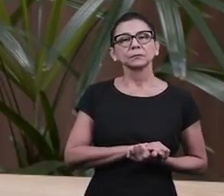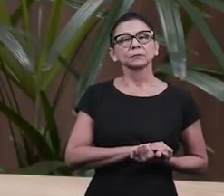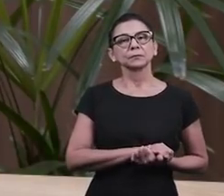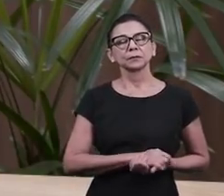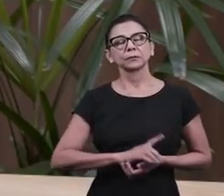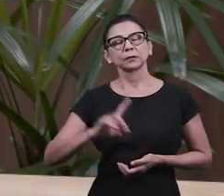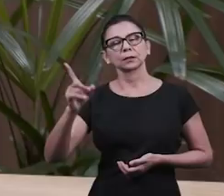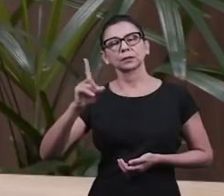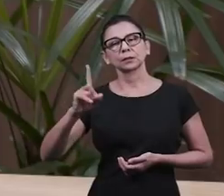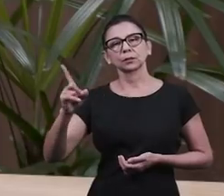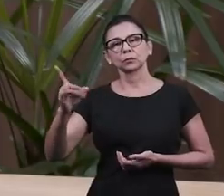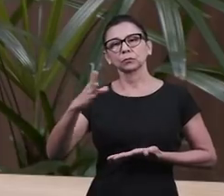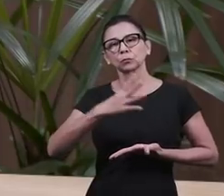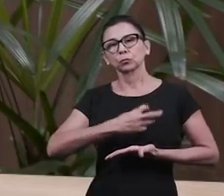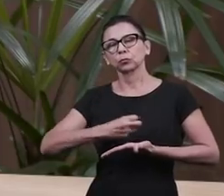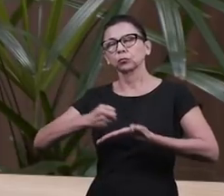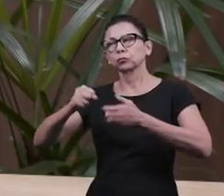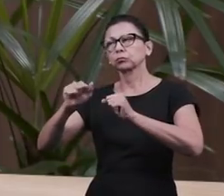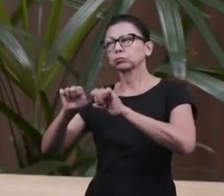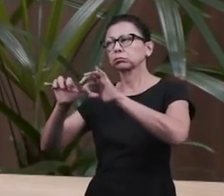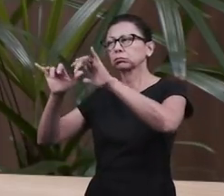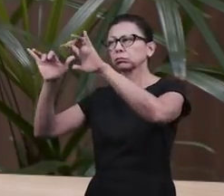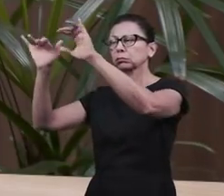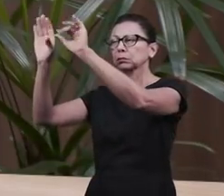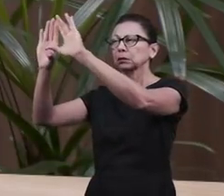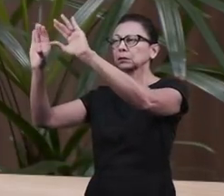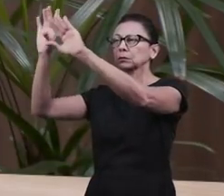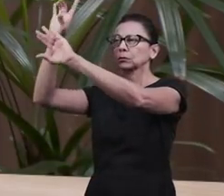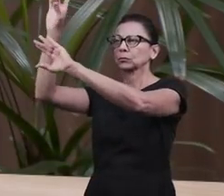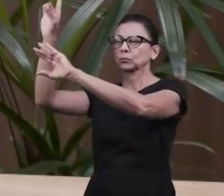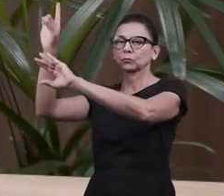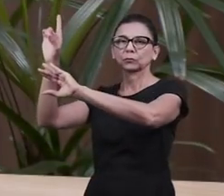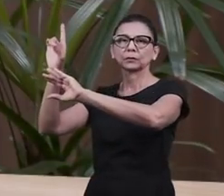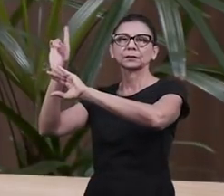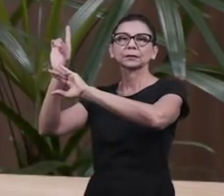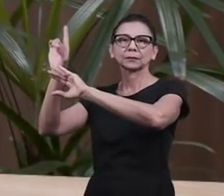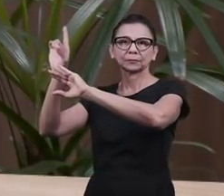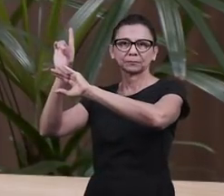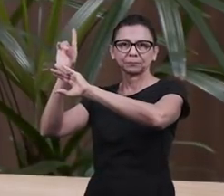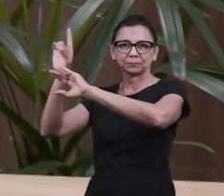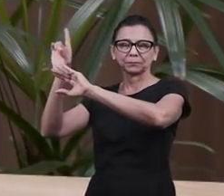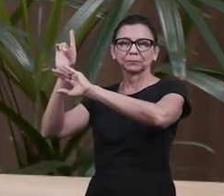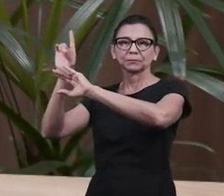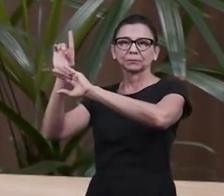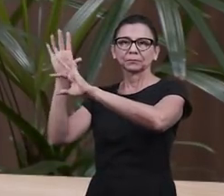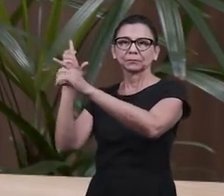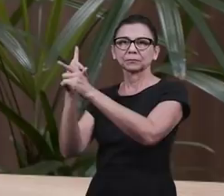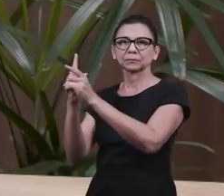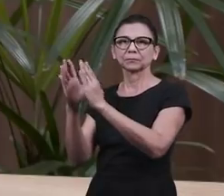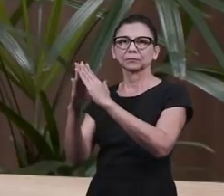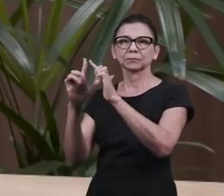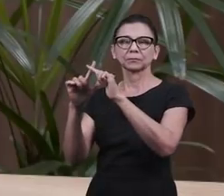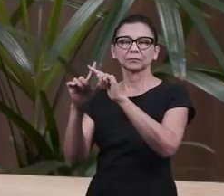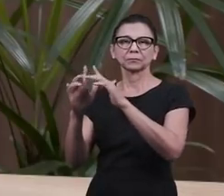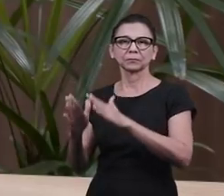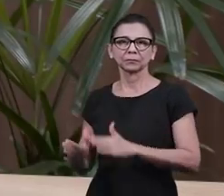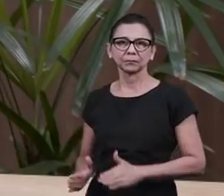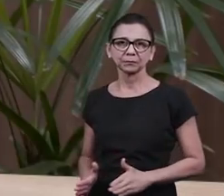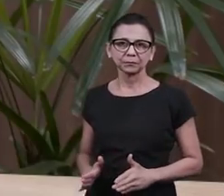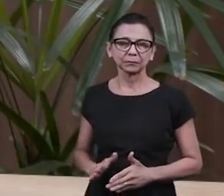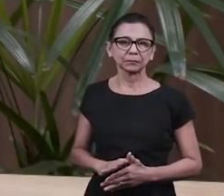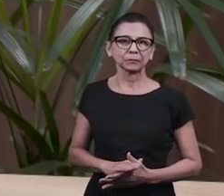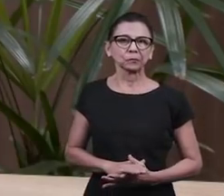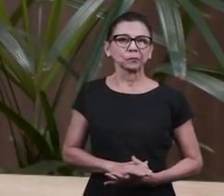Pai e vem sobre as nuvens, nos ares, para se encontrar com a igreja. E